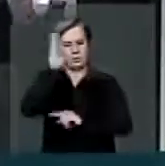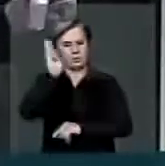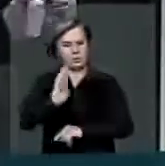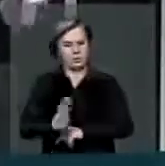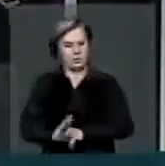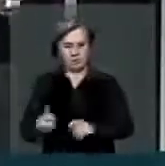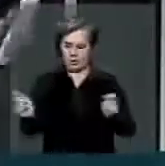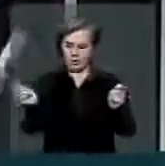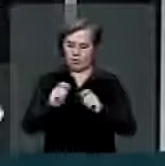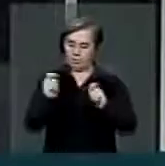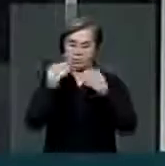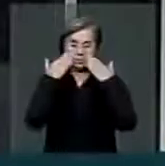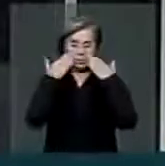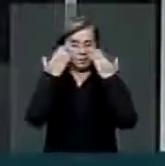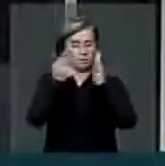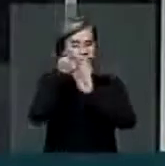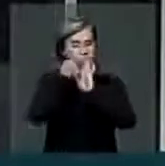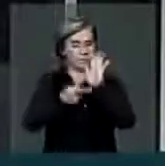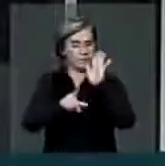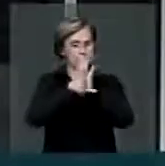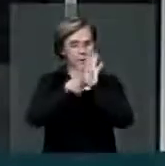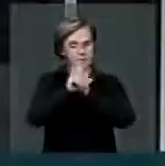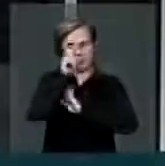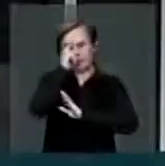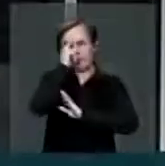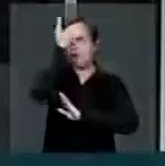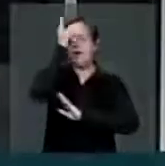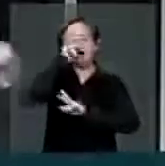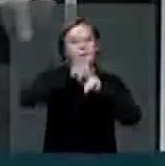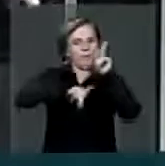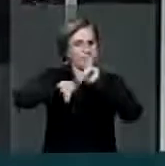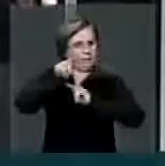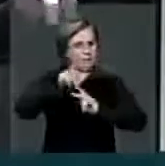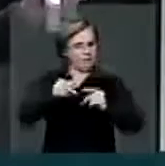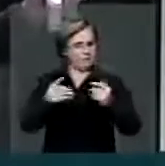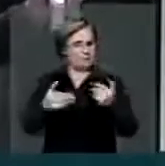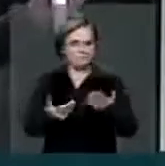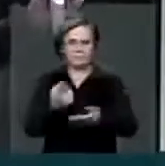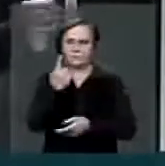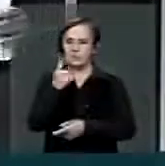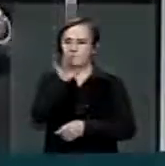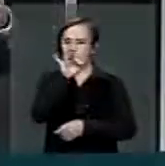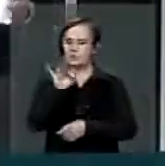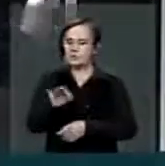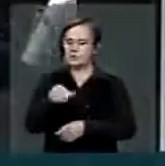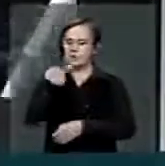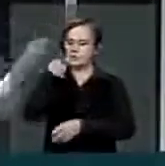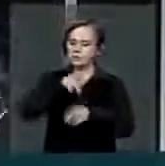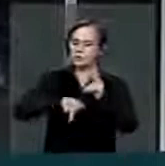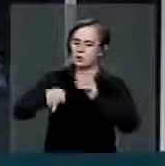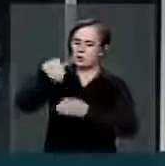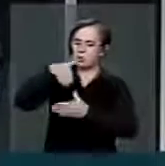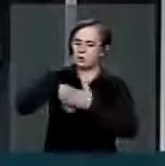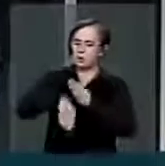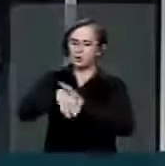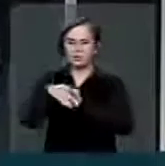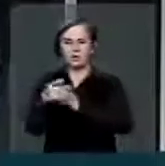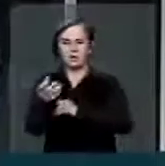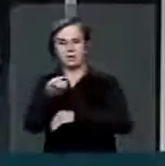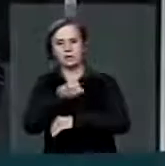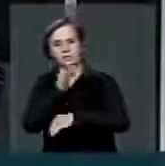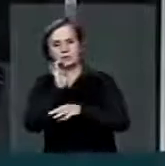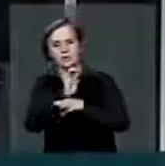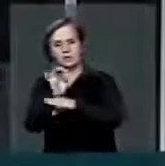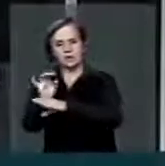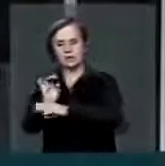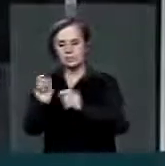da apresentação de projetos de lei de iniciativa popular. 1% do eleitorado, de pelo menos 7 estados, poderiam